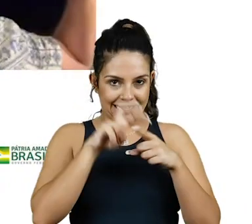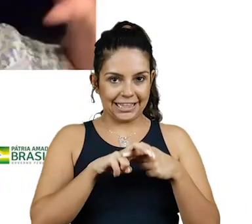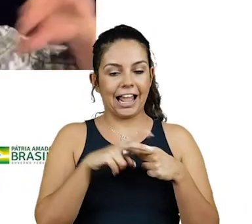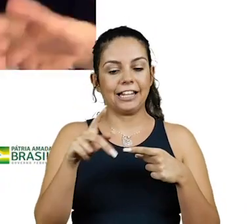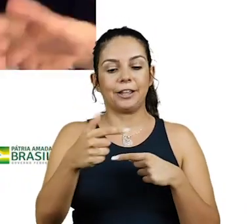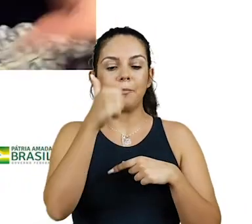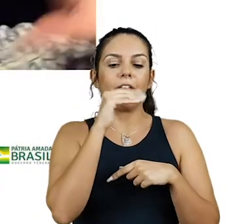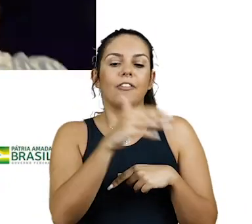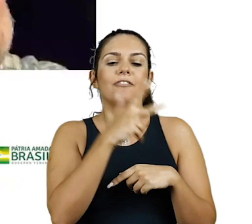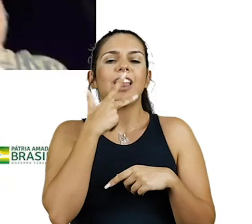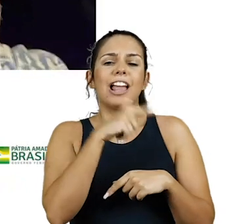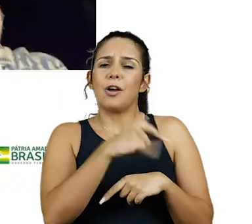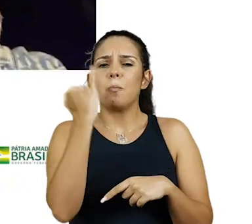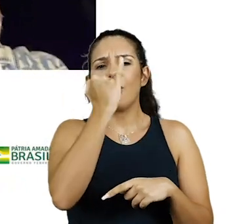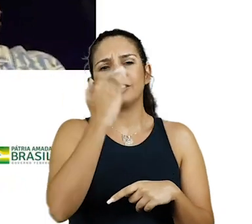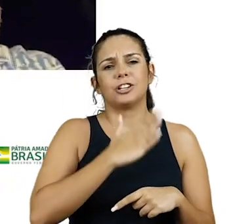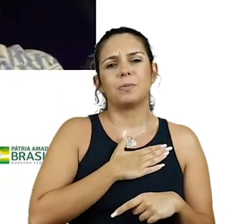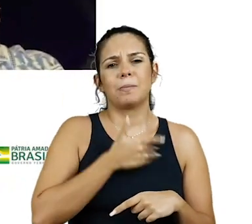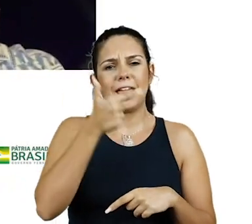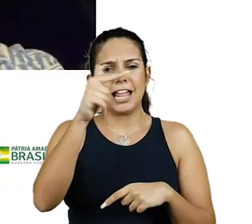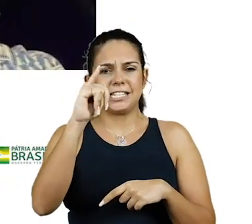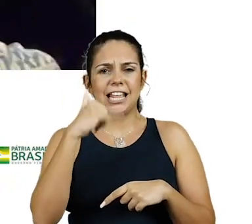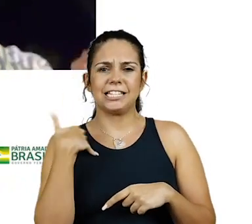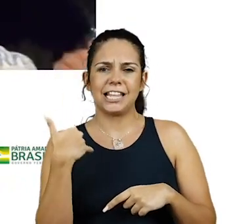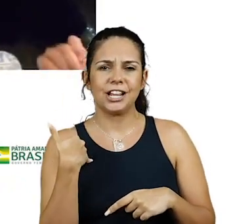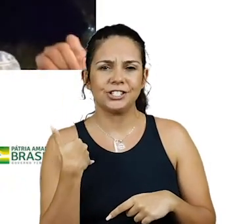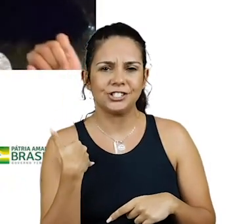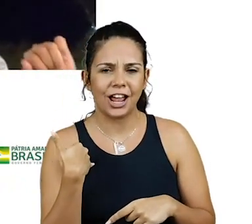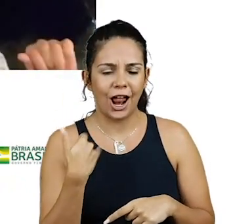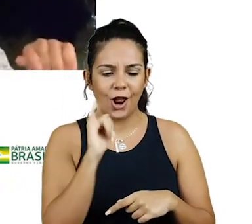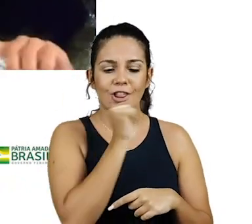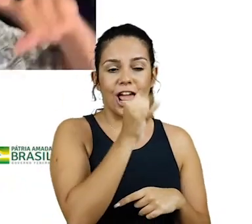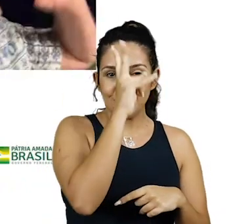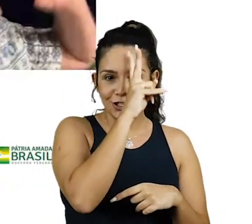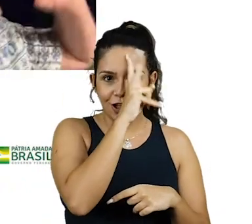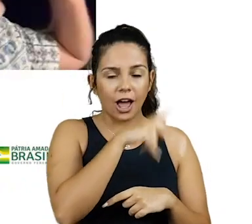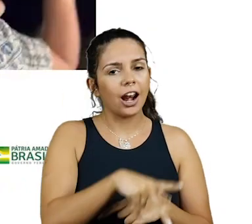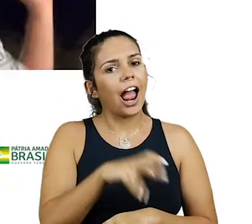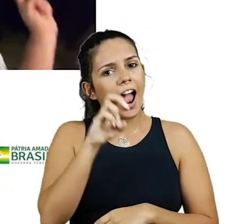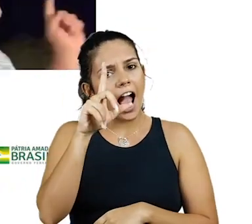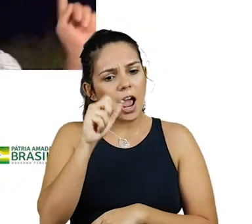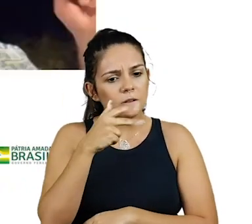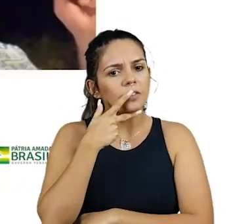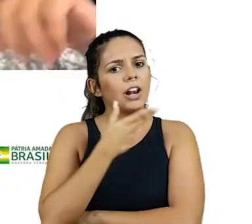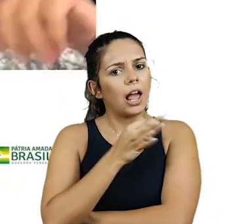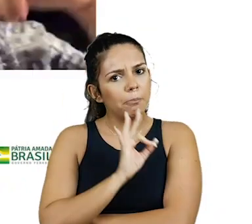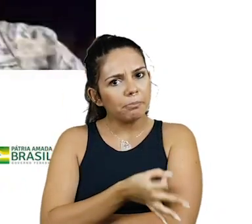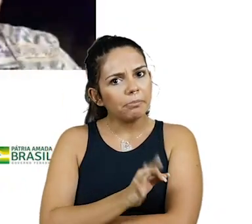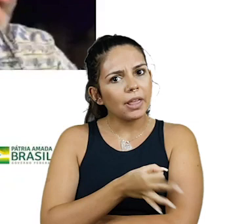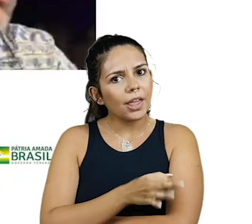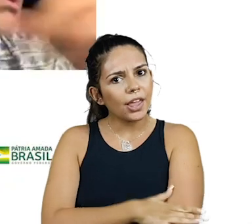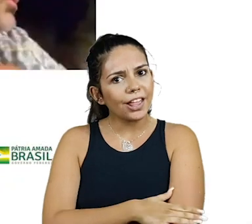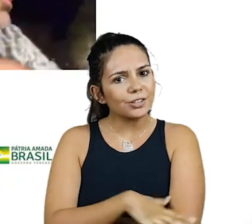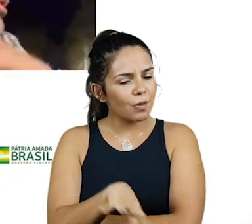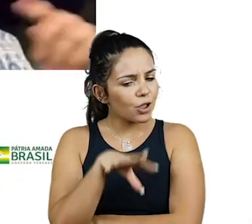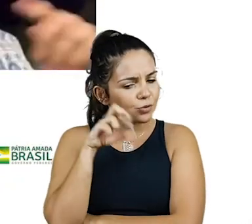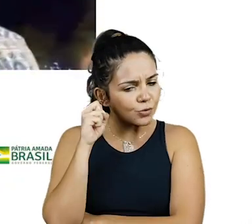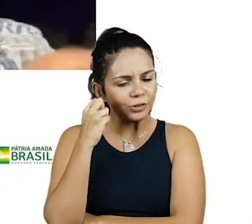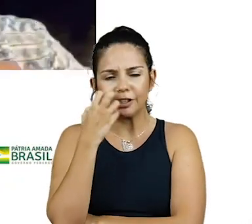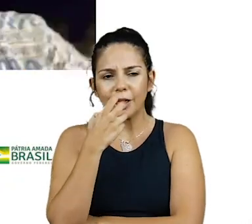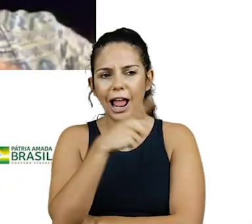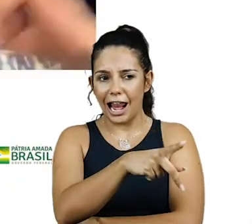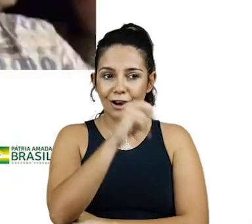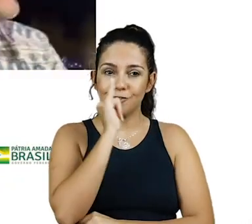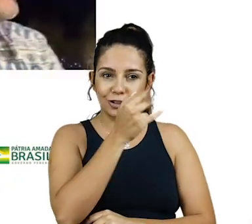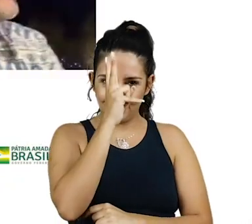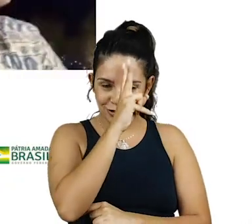vinha. Imagina isso em Minas, o tanto tempo que levava para contar essa história. E contava que ela ouviu aquela música e mudou,